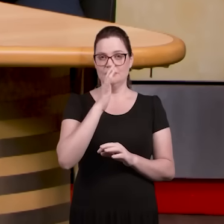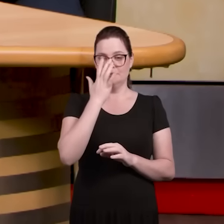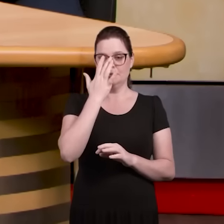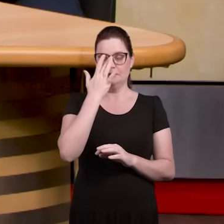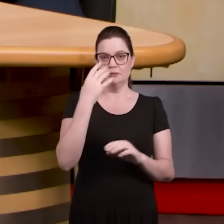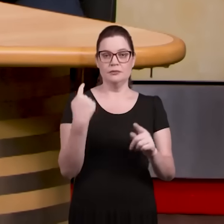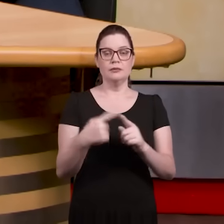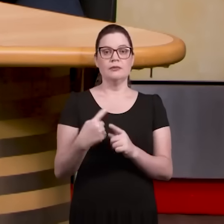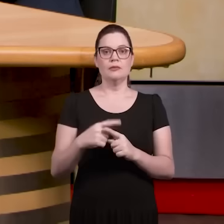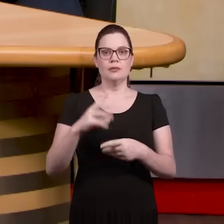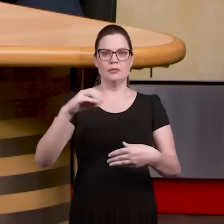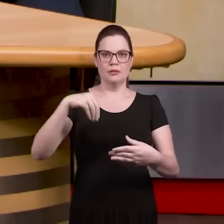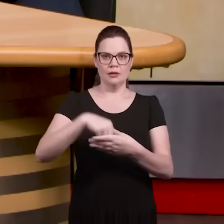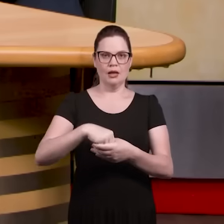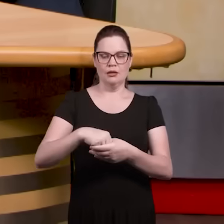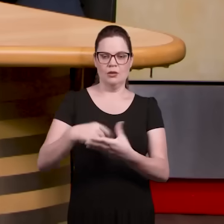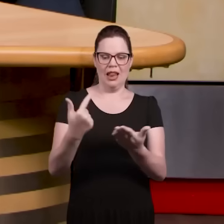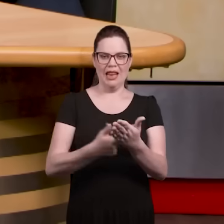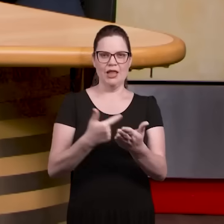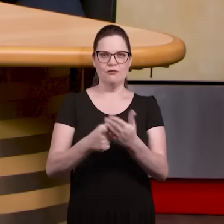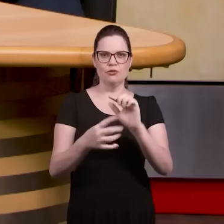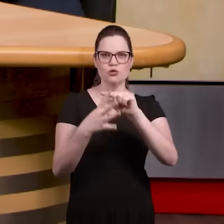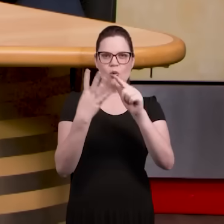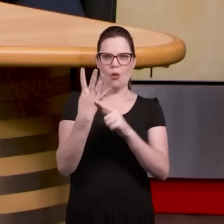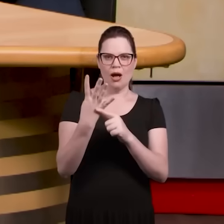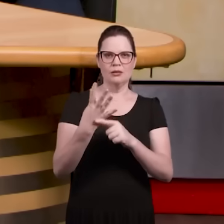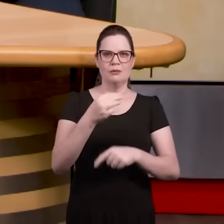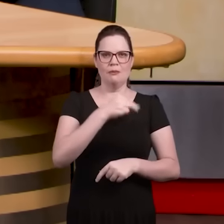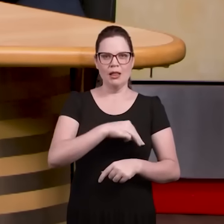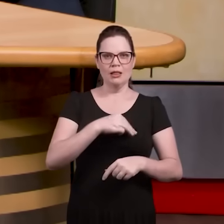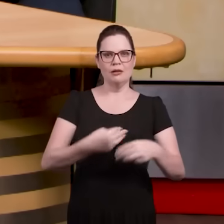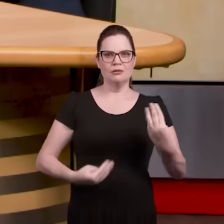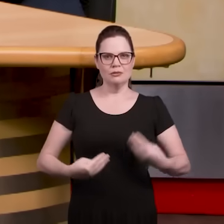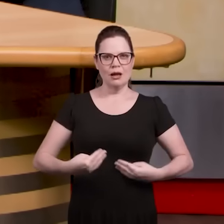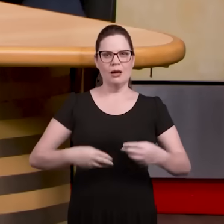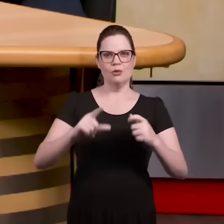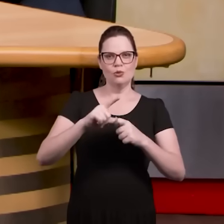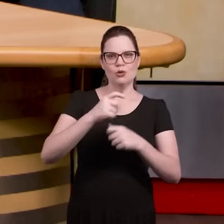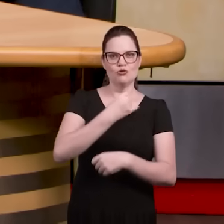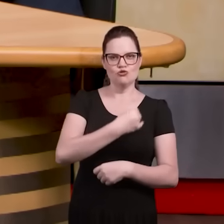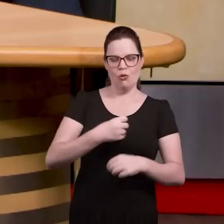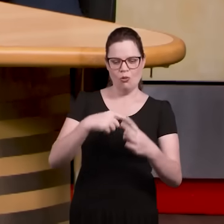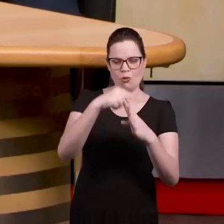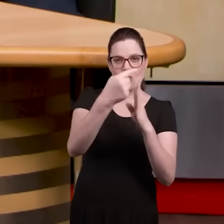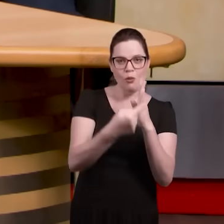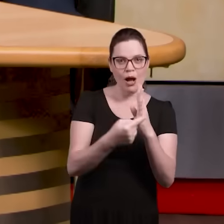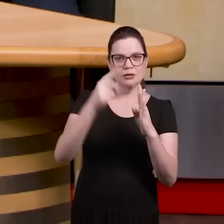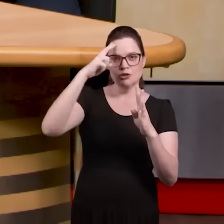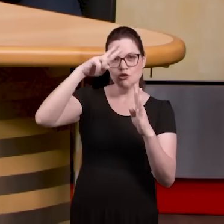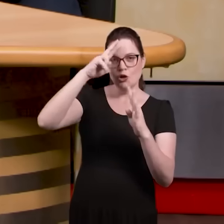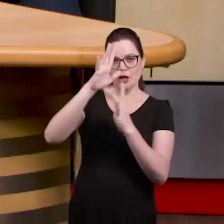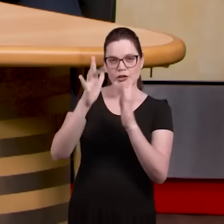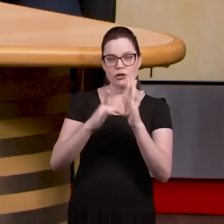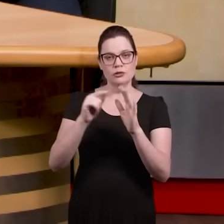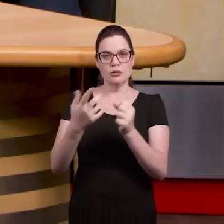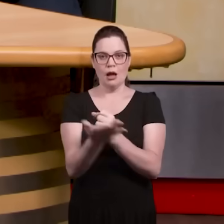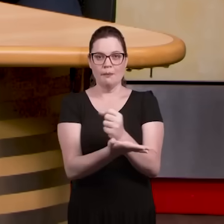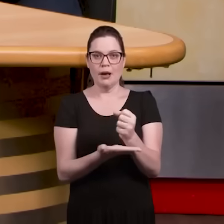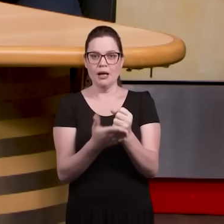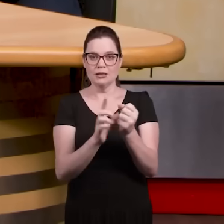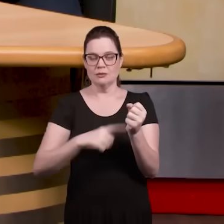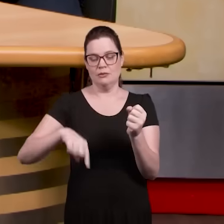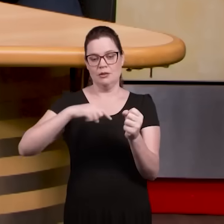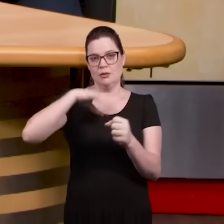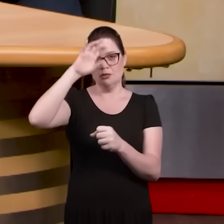porque os evangelhos são um ensino para nós, né? Porque a base da igreja está ali. E nada na palavra,